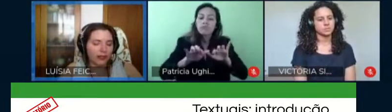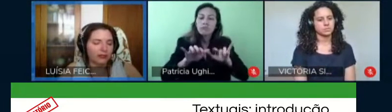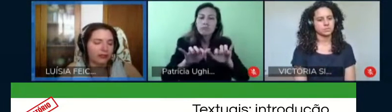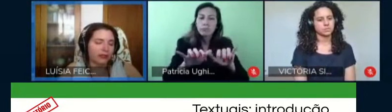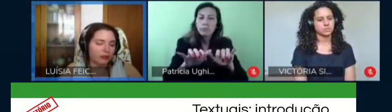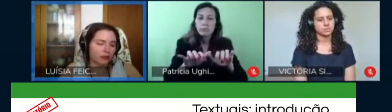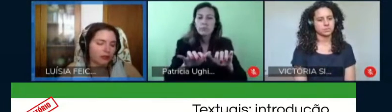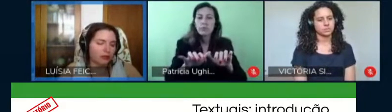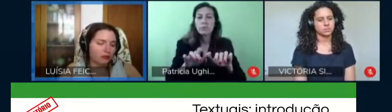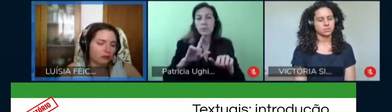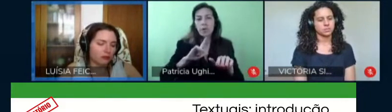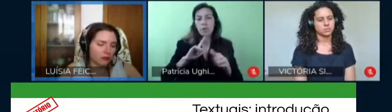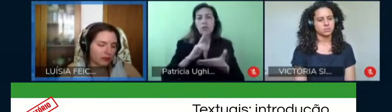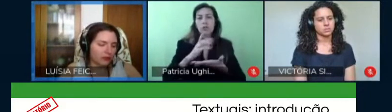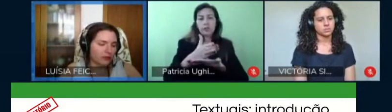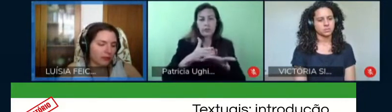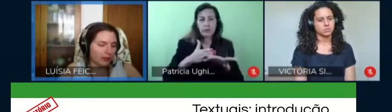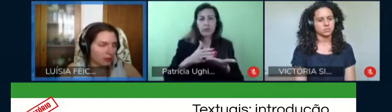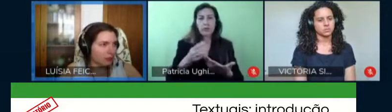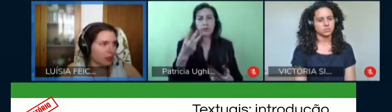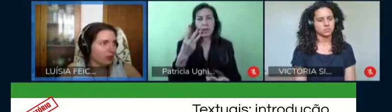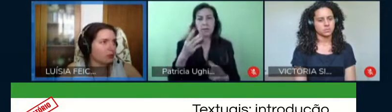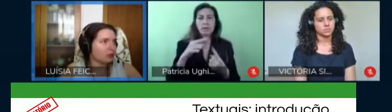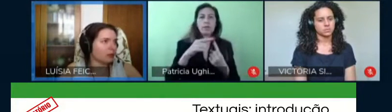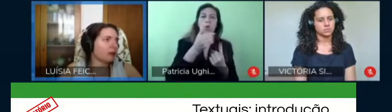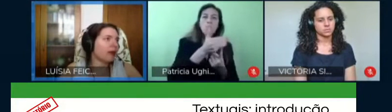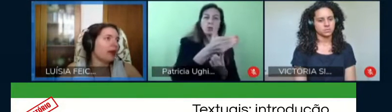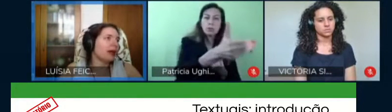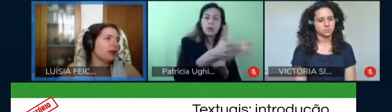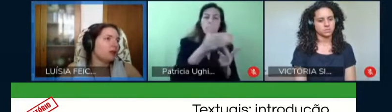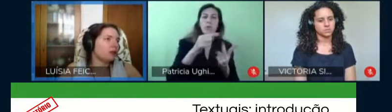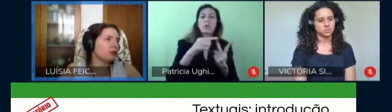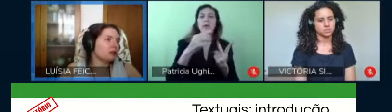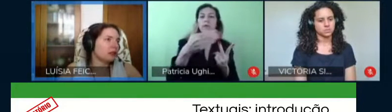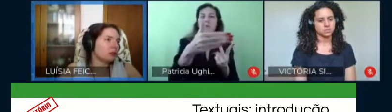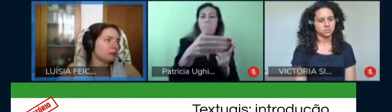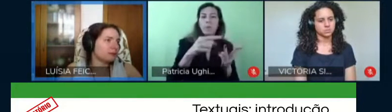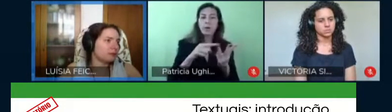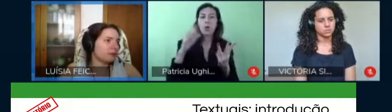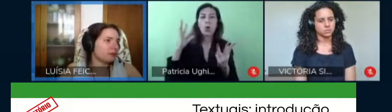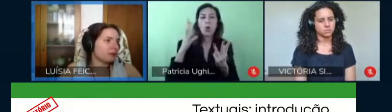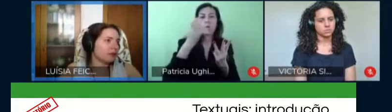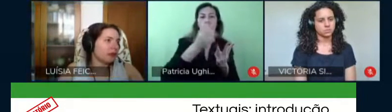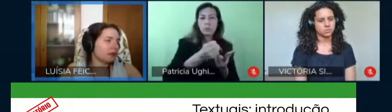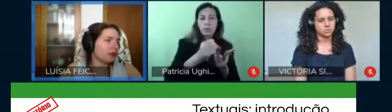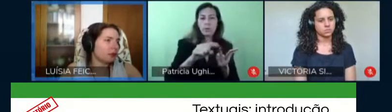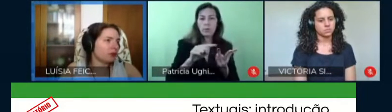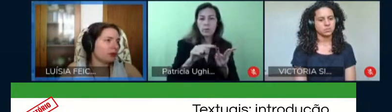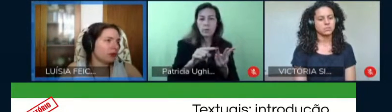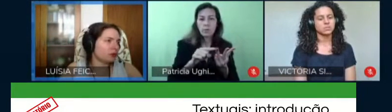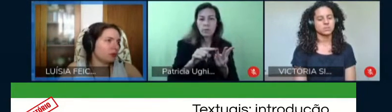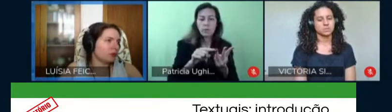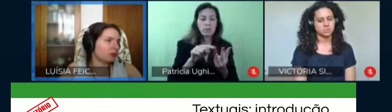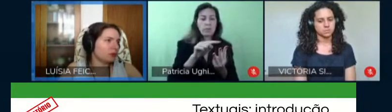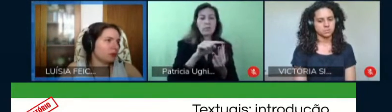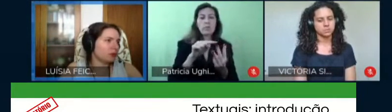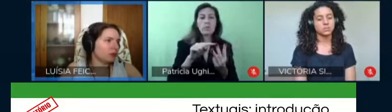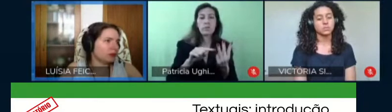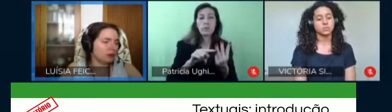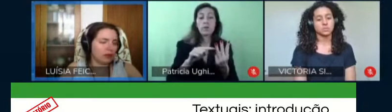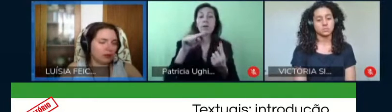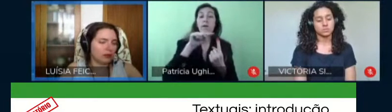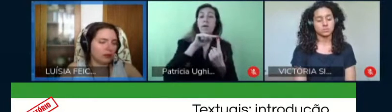dividido em 3 partes, né? Introdução, desenvolvimento e conclusão. A introdução tem um